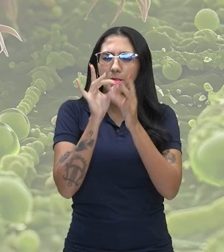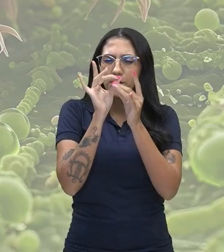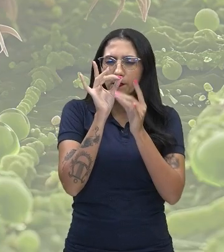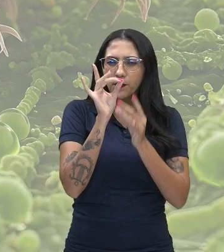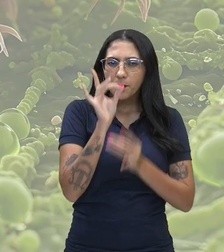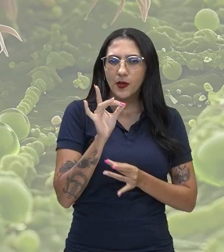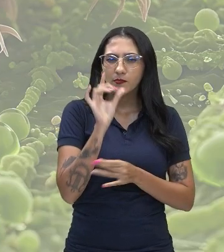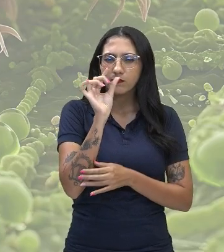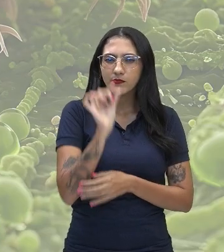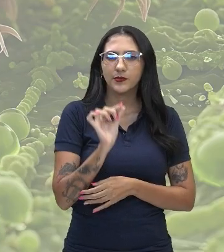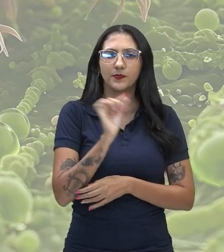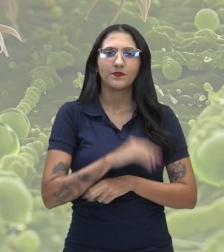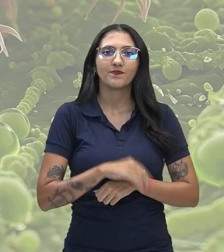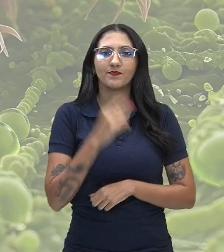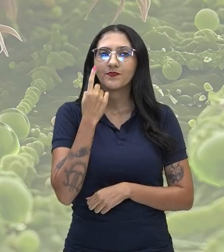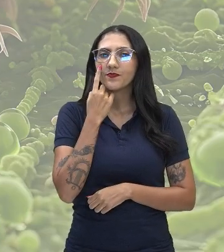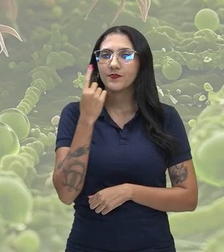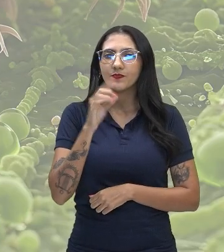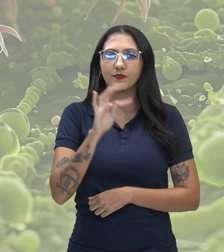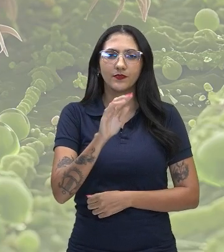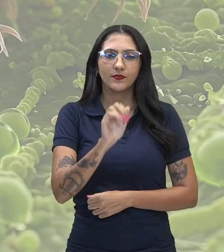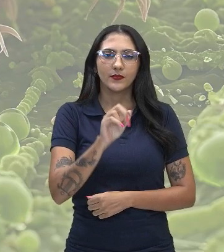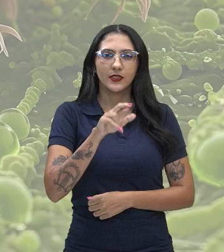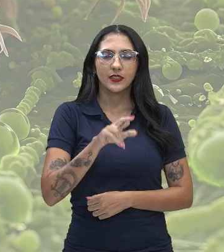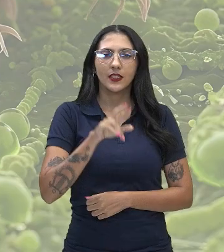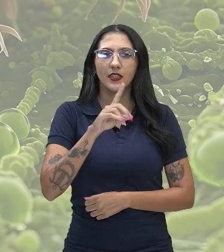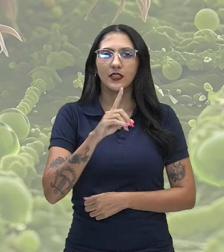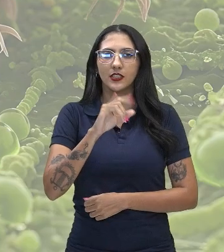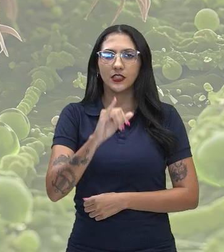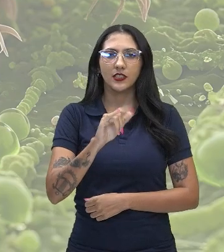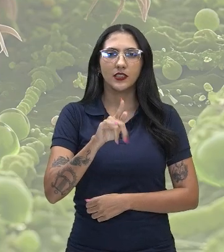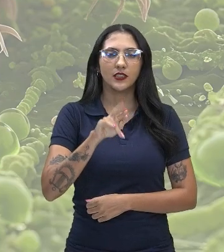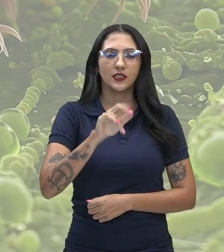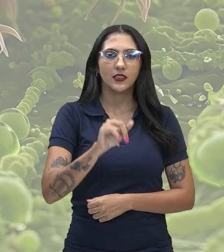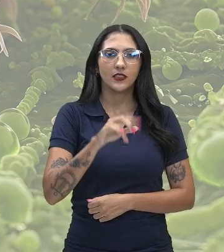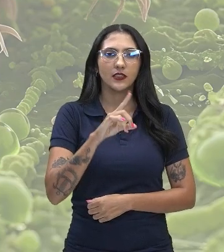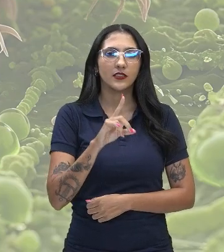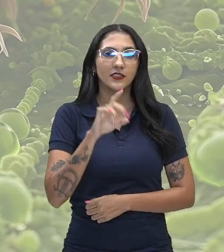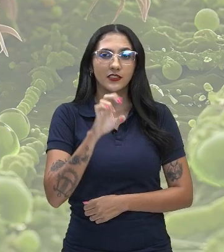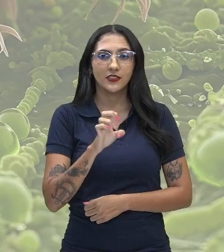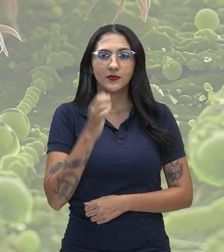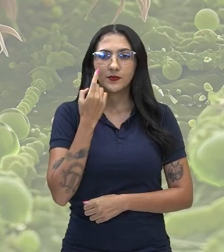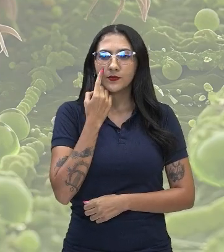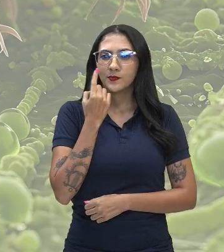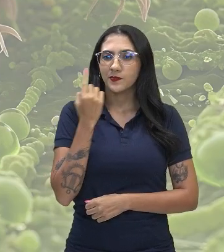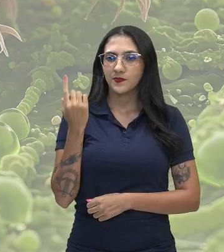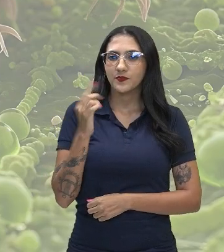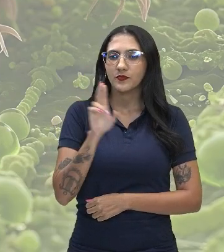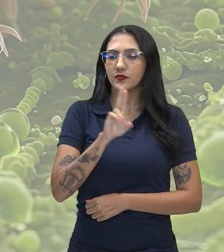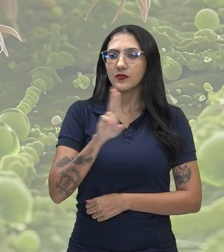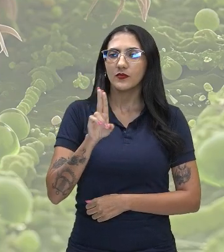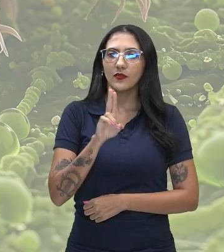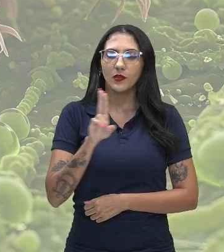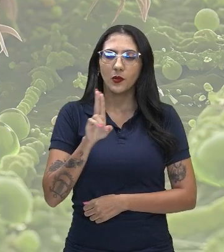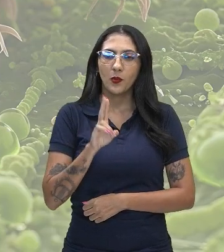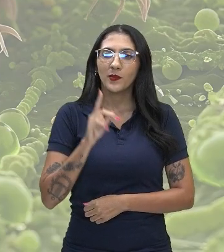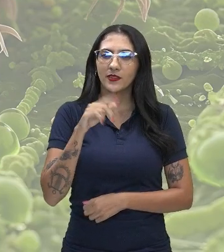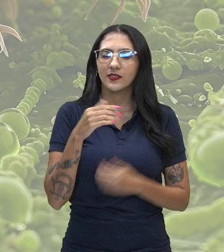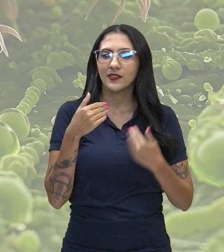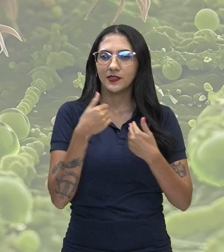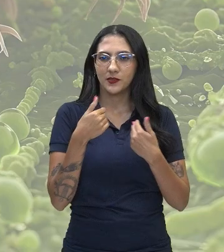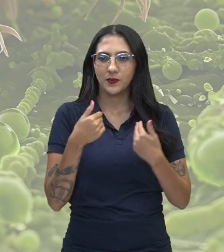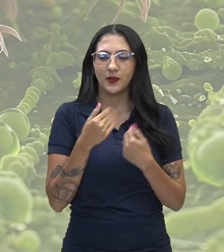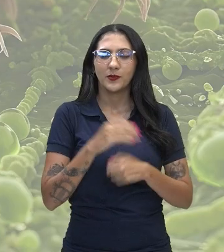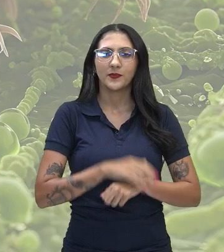microscópica, né? Temos o tardigrade, The Survivor, é aqui o título, é o tardígrado em